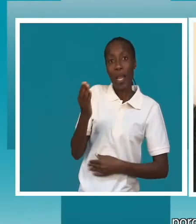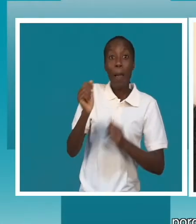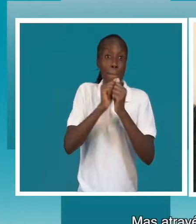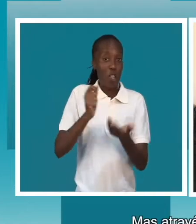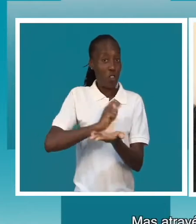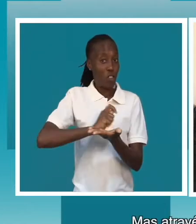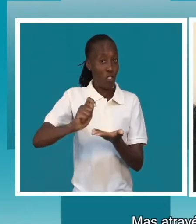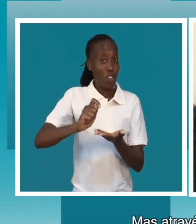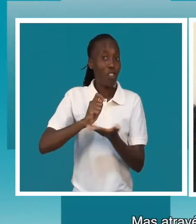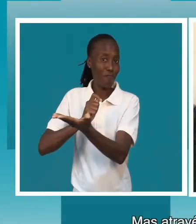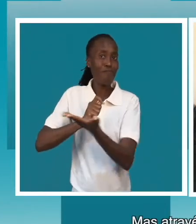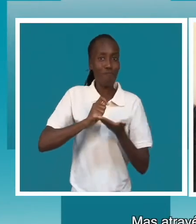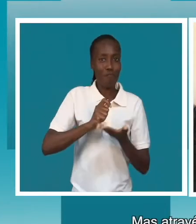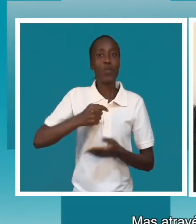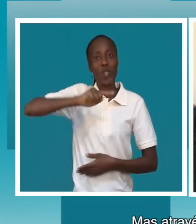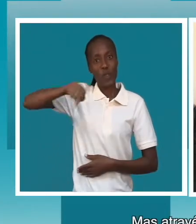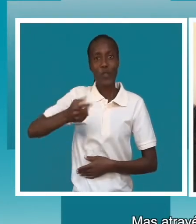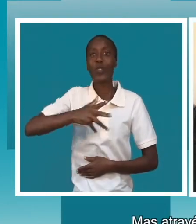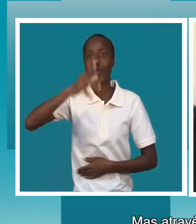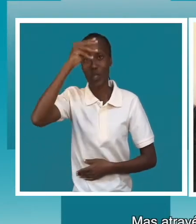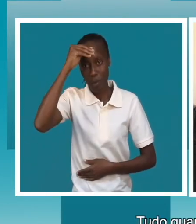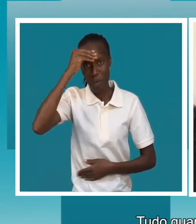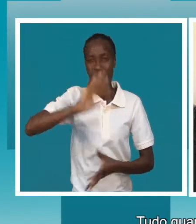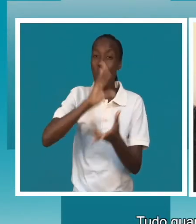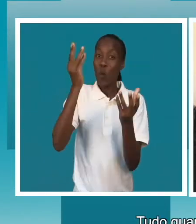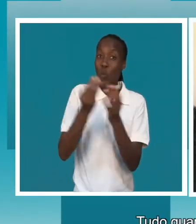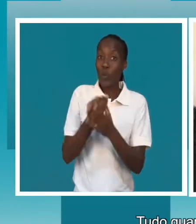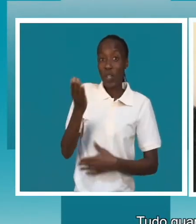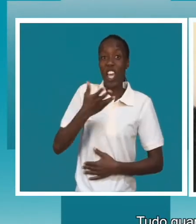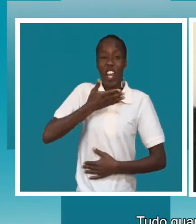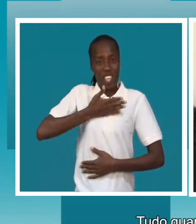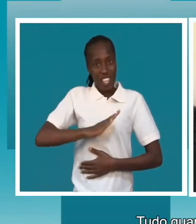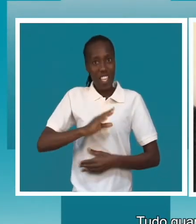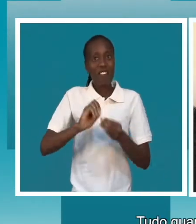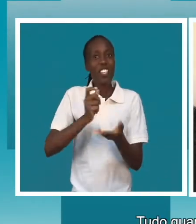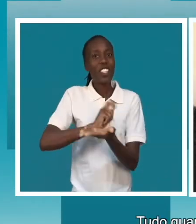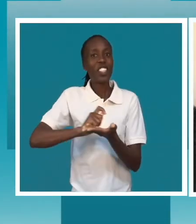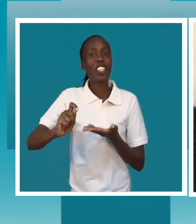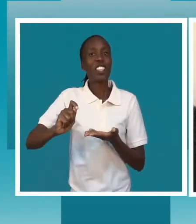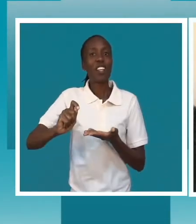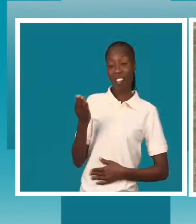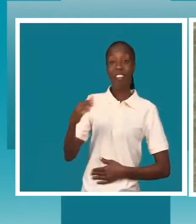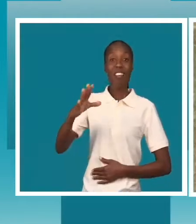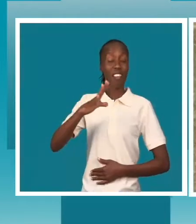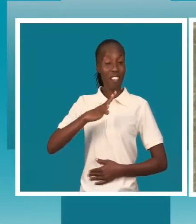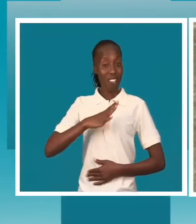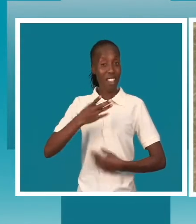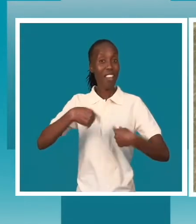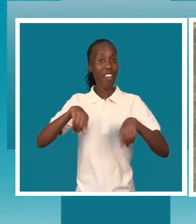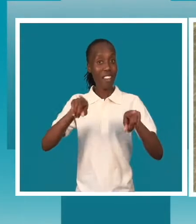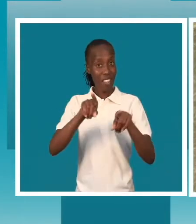mas através da escrita gente se entende tudo quanto ela quer através da escrita